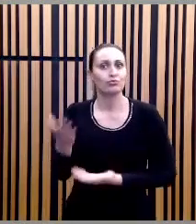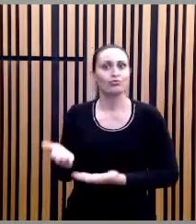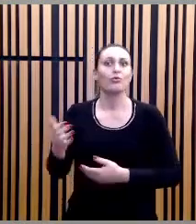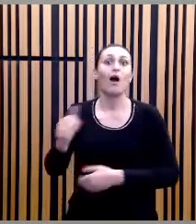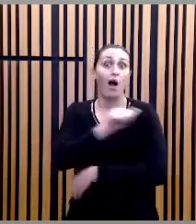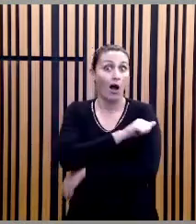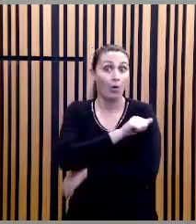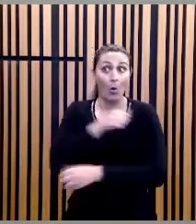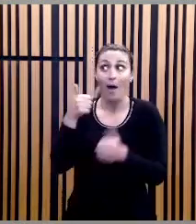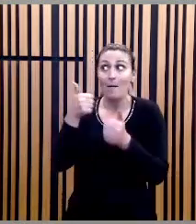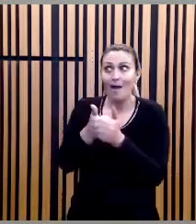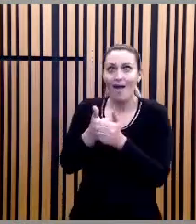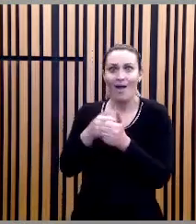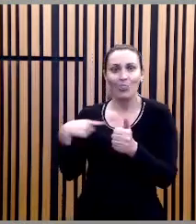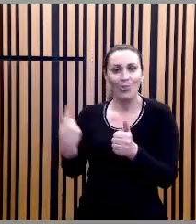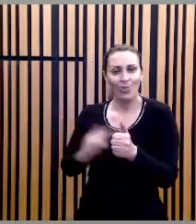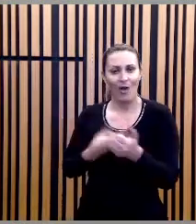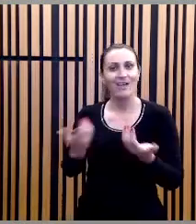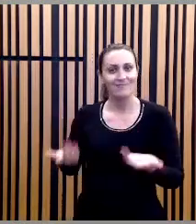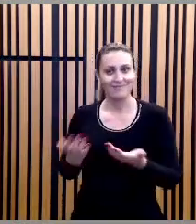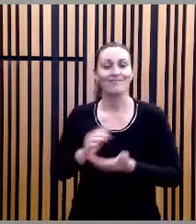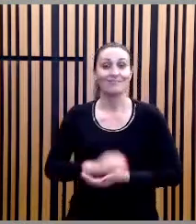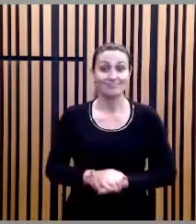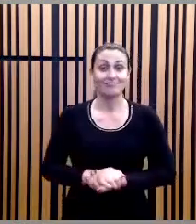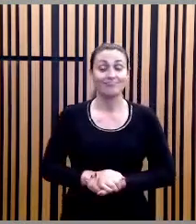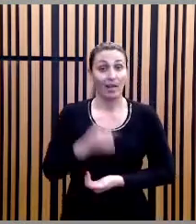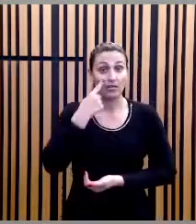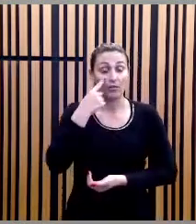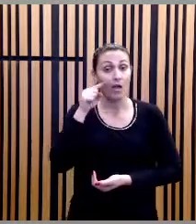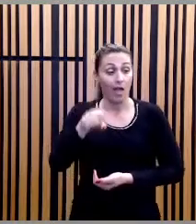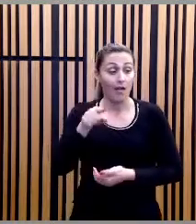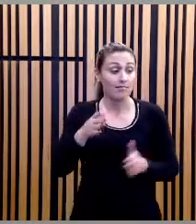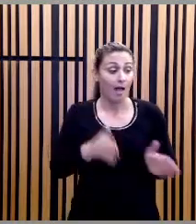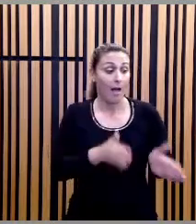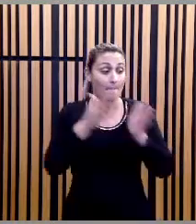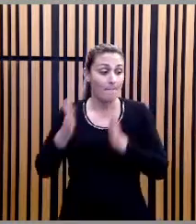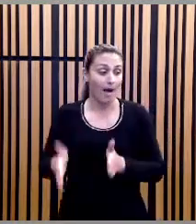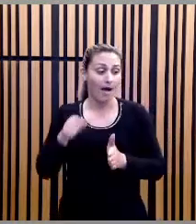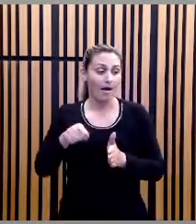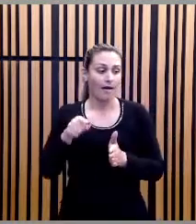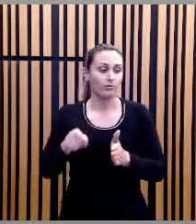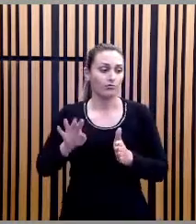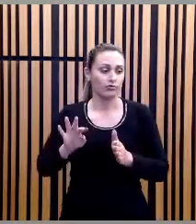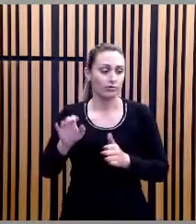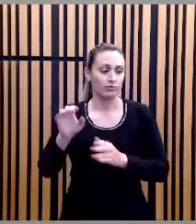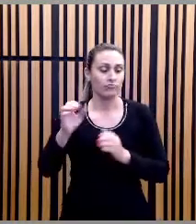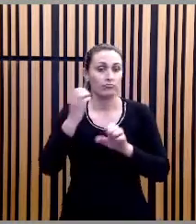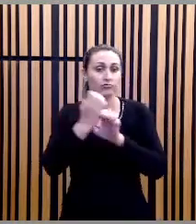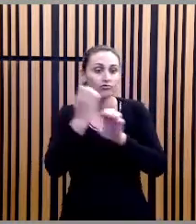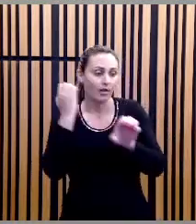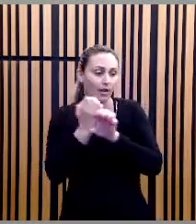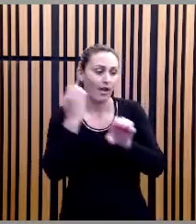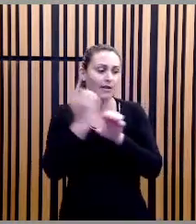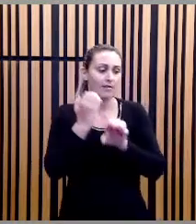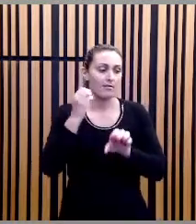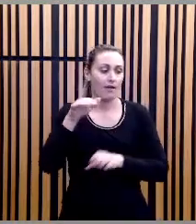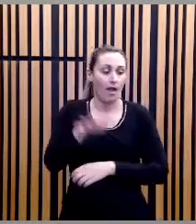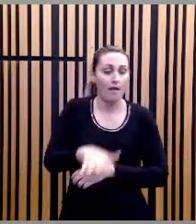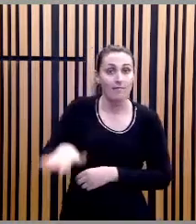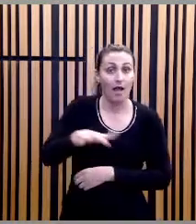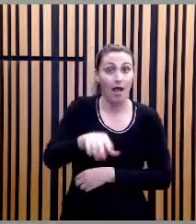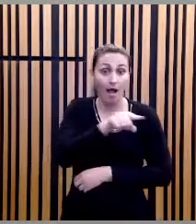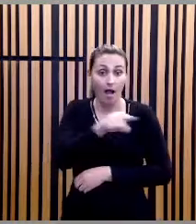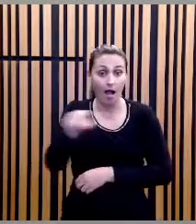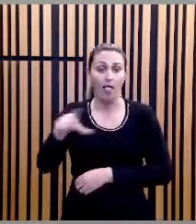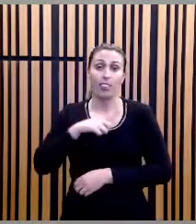da gente. Então, pessoal, essa parte toda de engenharia genética que a Carol está trazendo